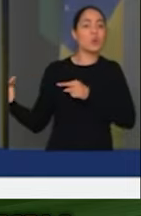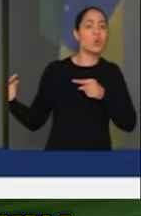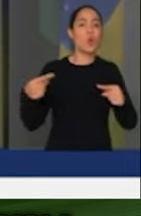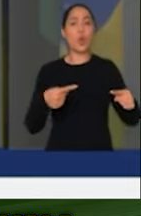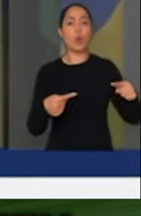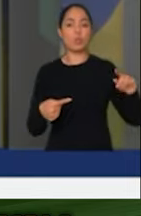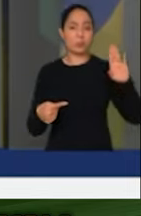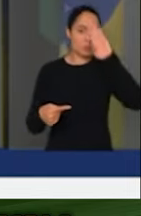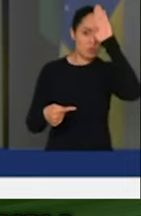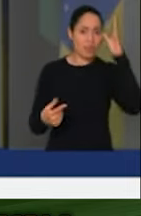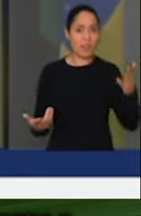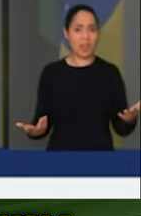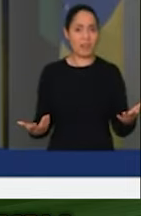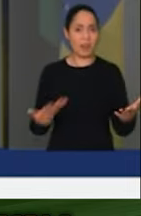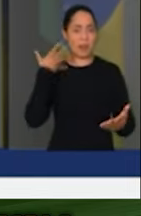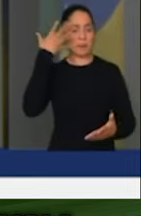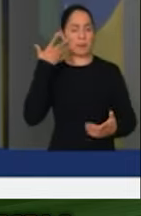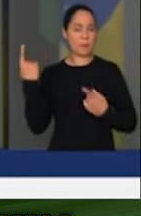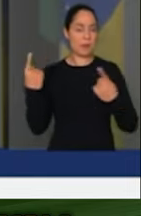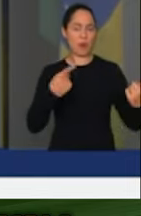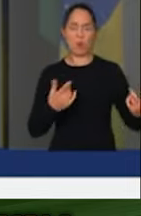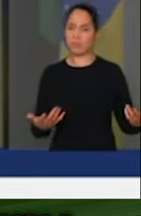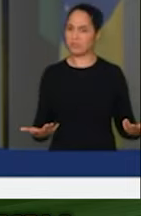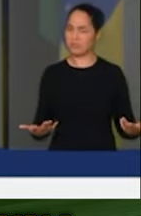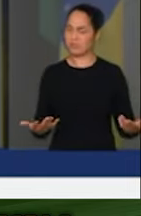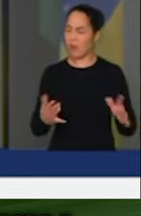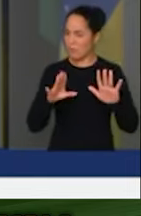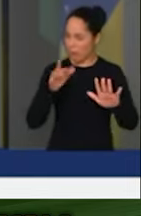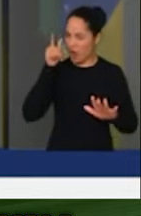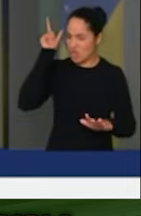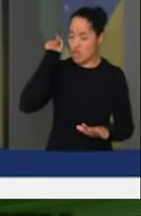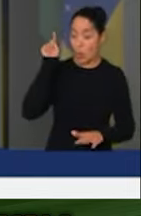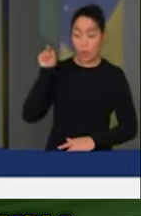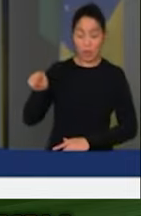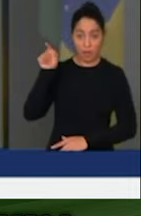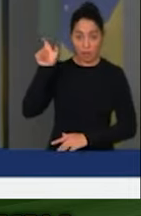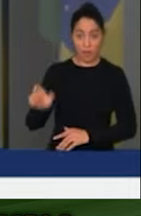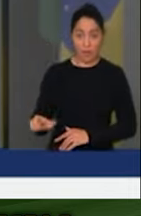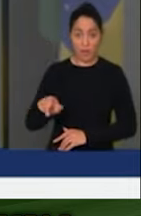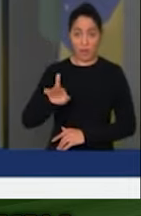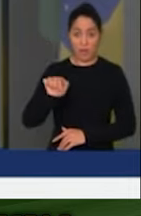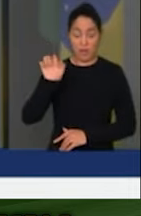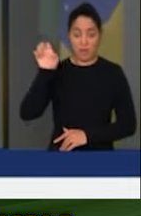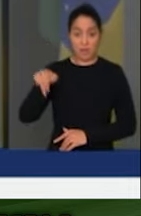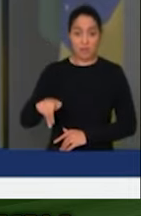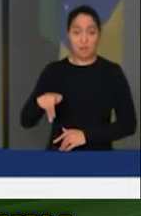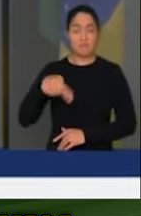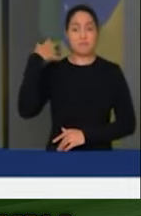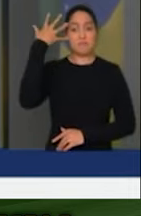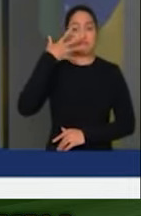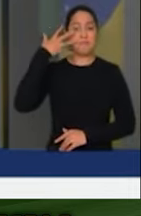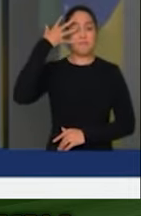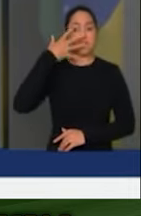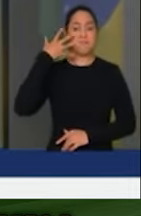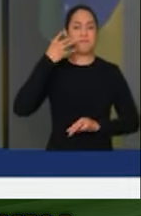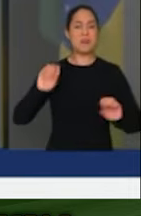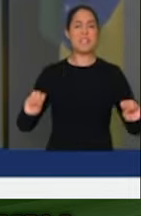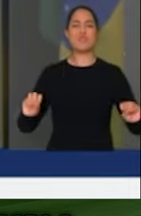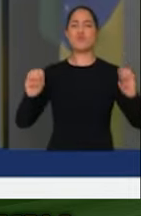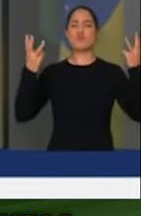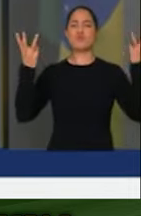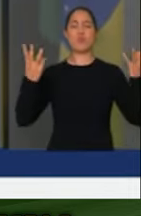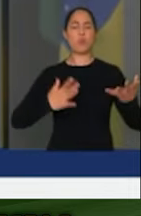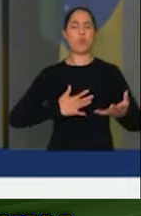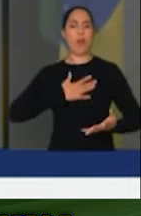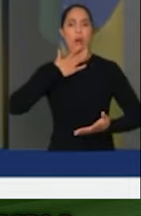o presidente Bolsonaro. E ontem ele fez um verdadeiro show de